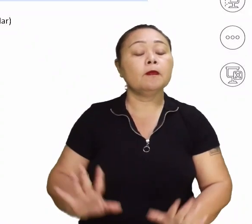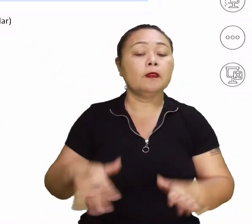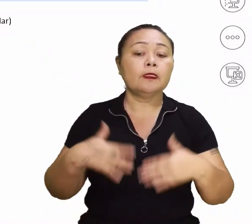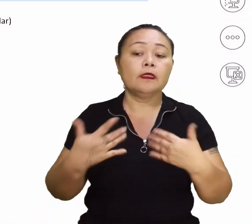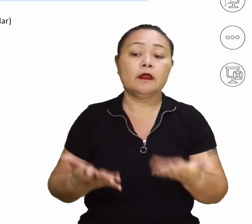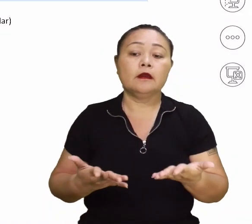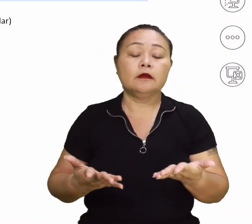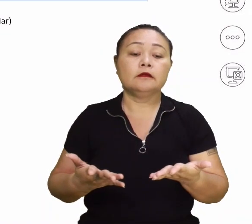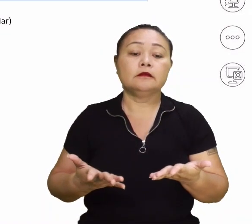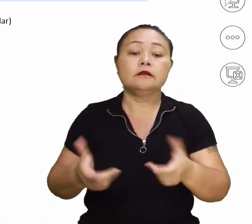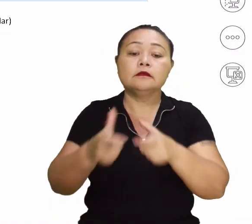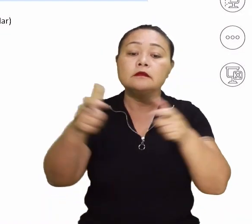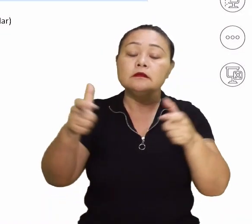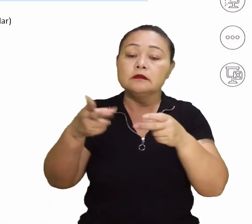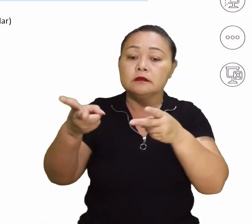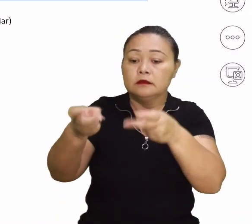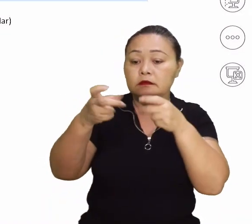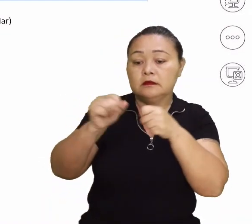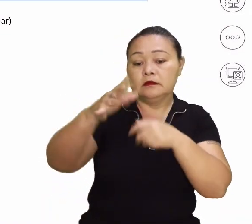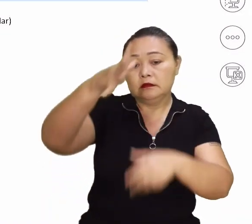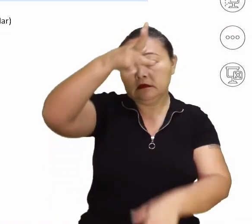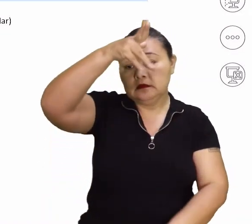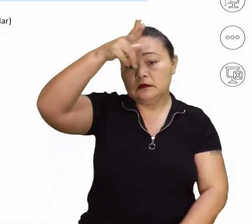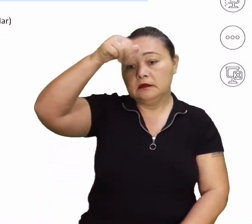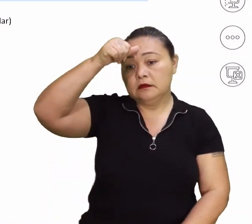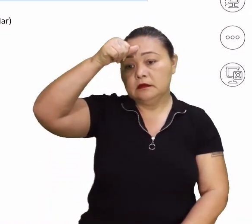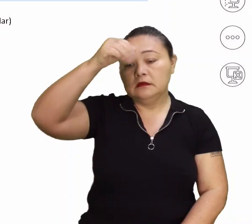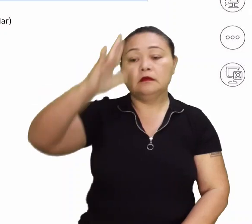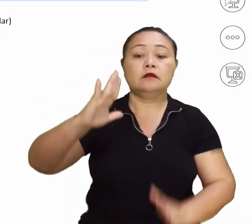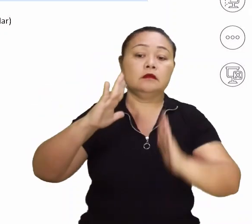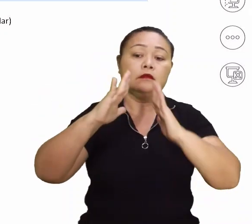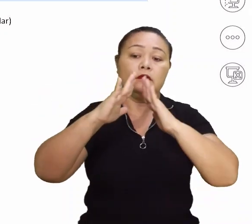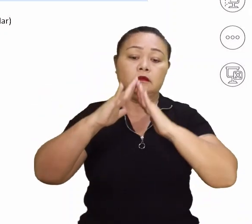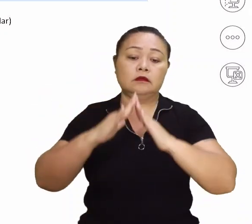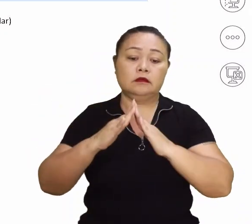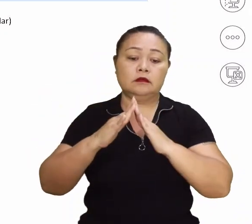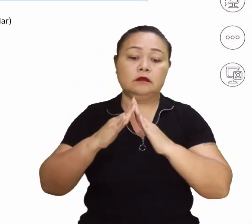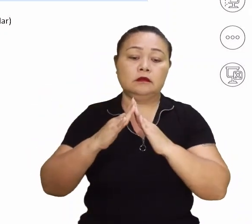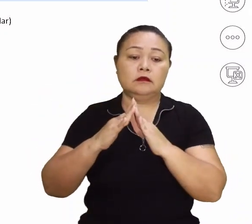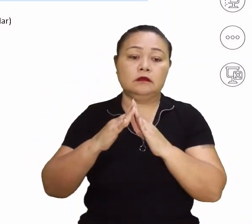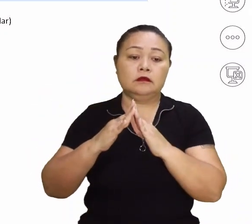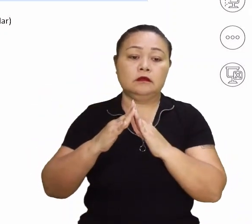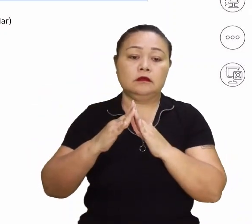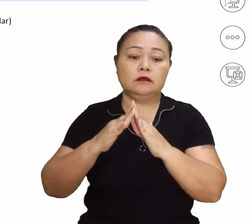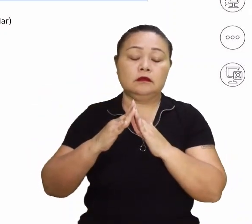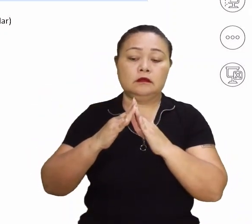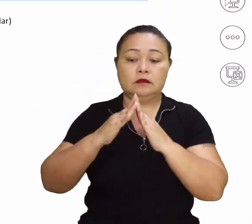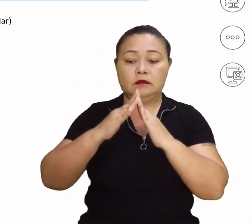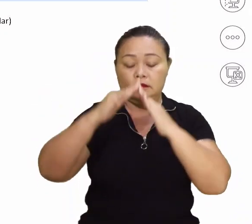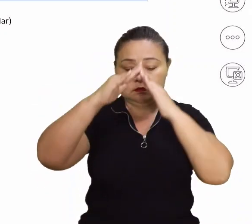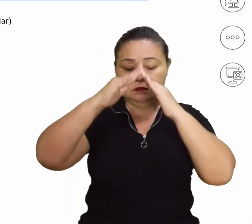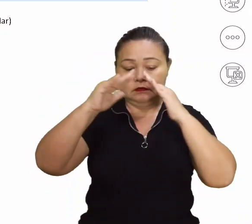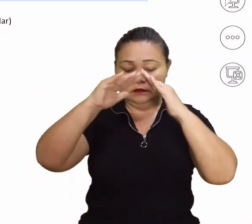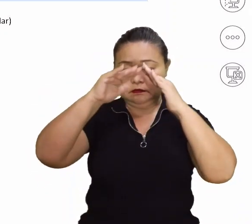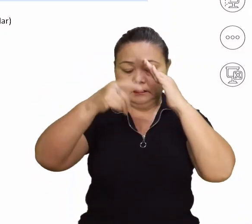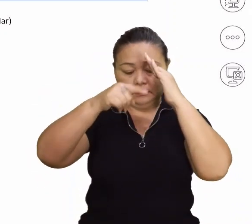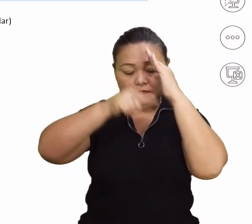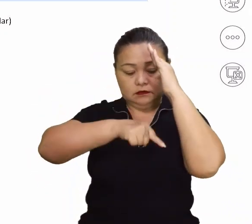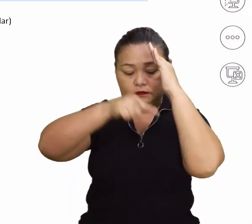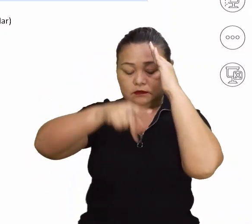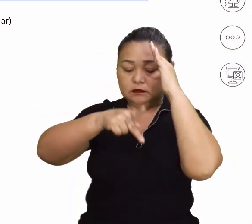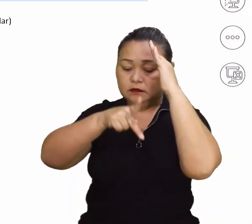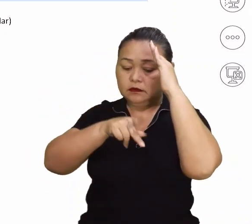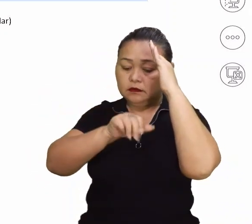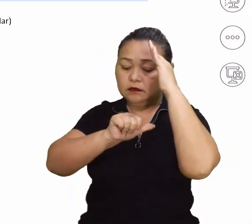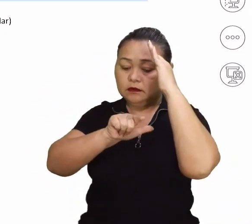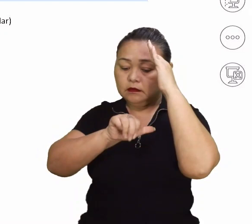Bem, a maior parte dos extrativistas da Amazônia moram em casas montadas como